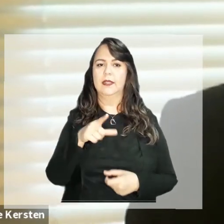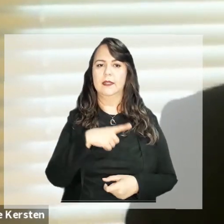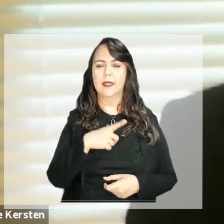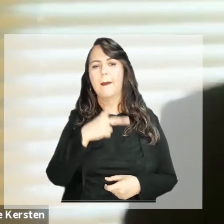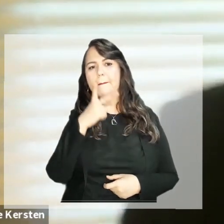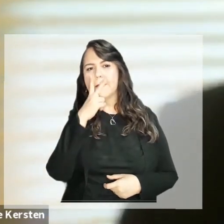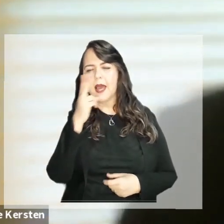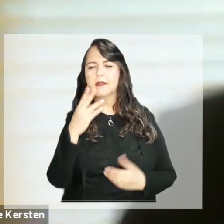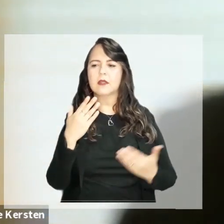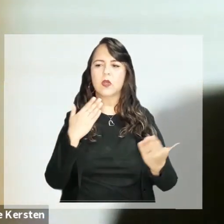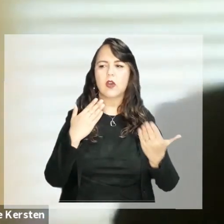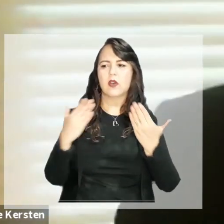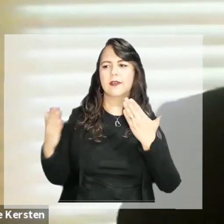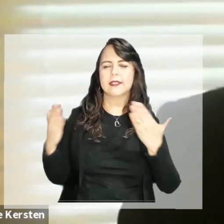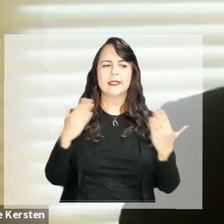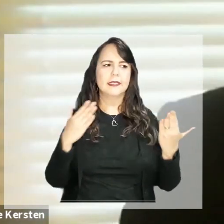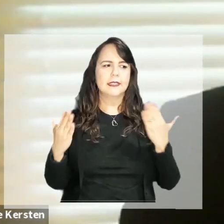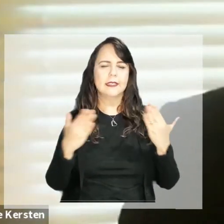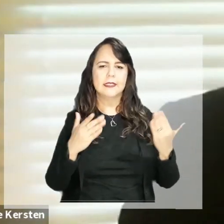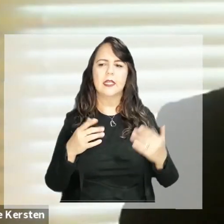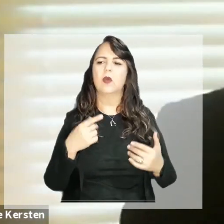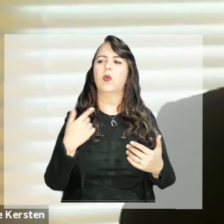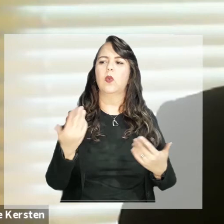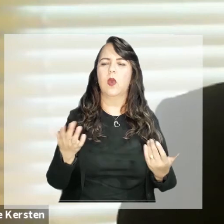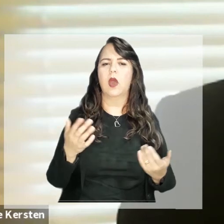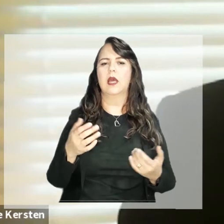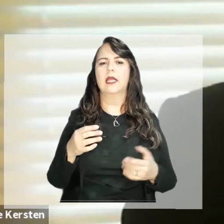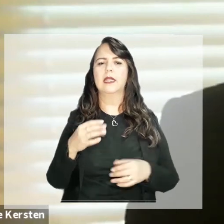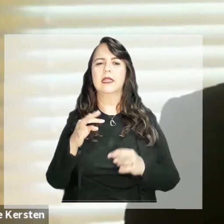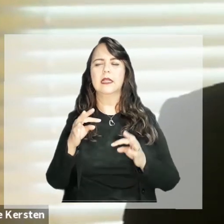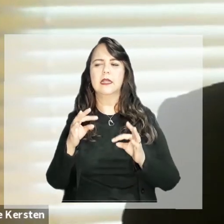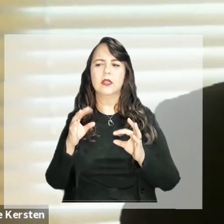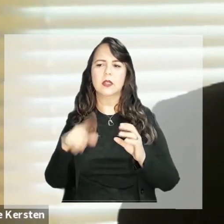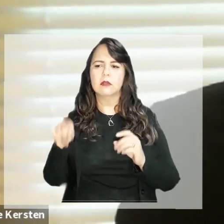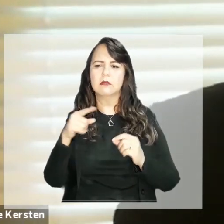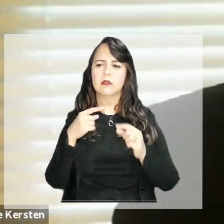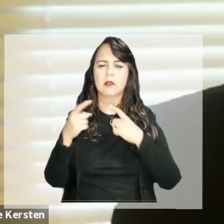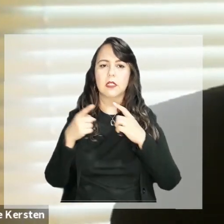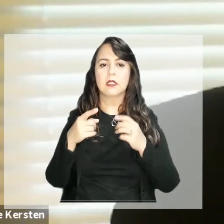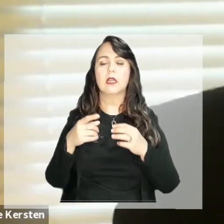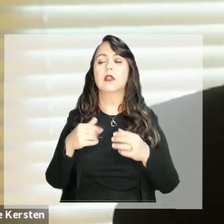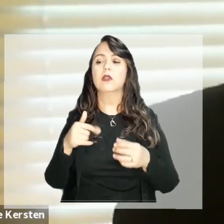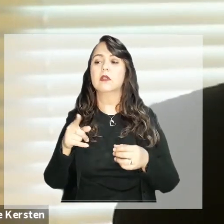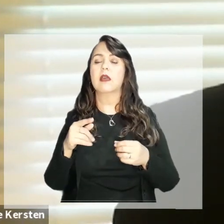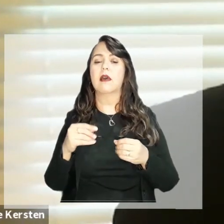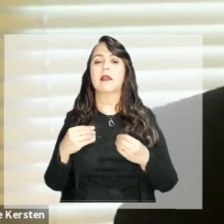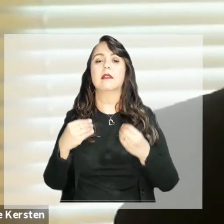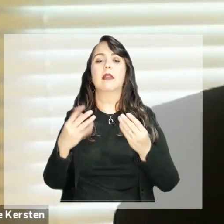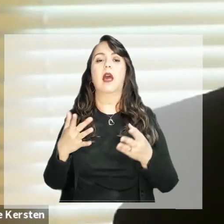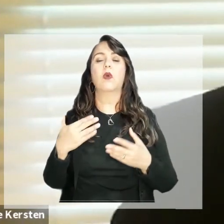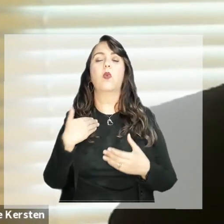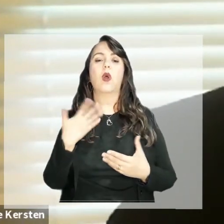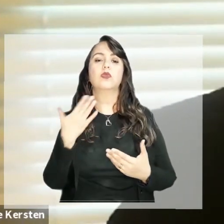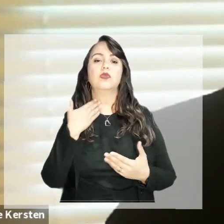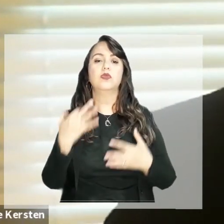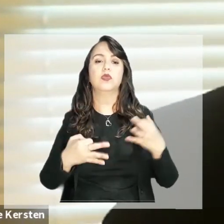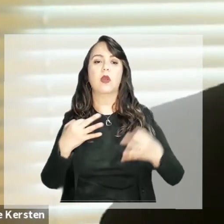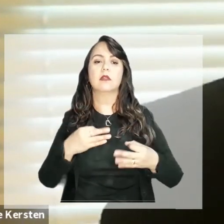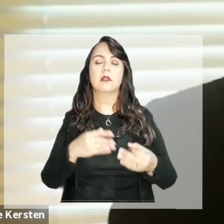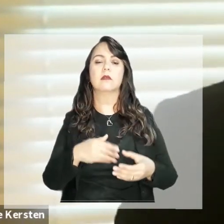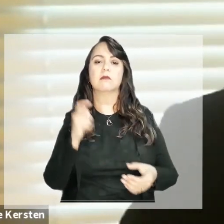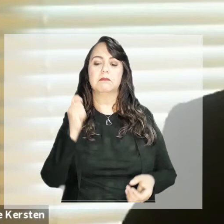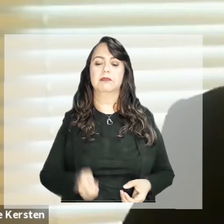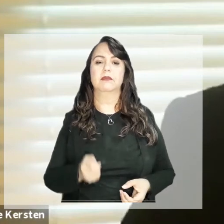fim de subsidiar os julgadores sobre o